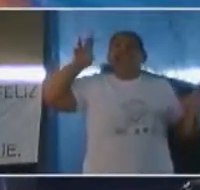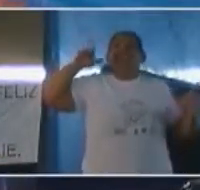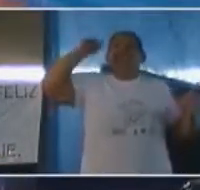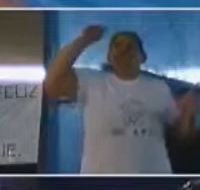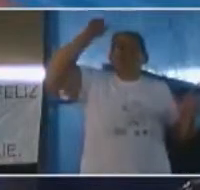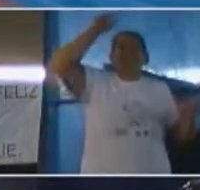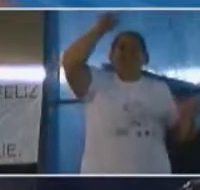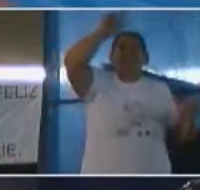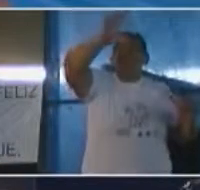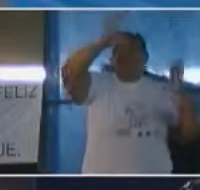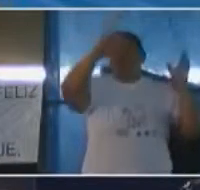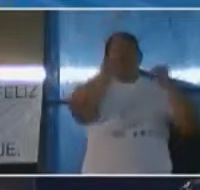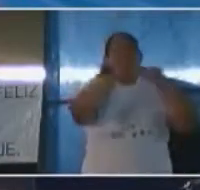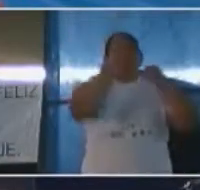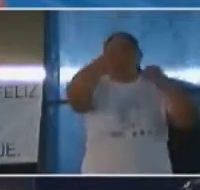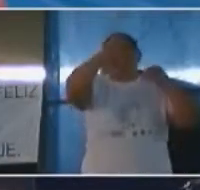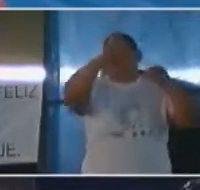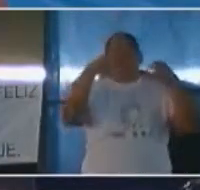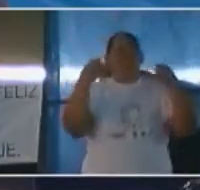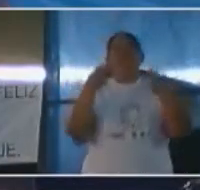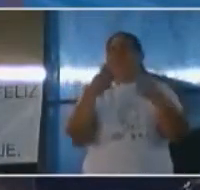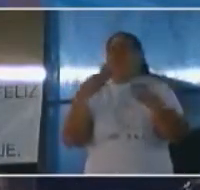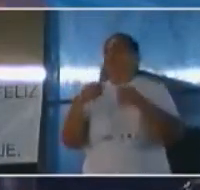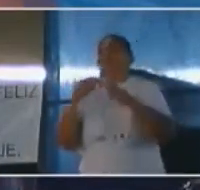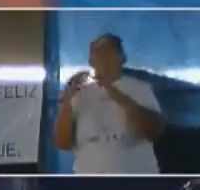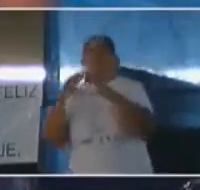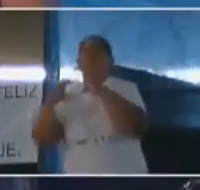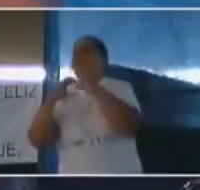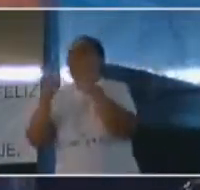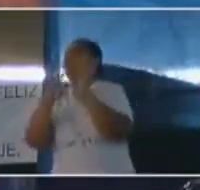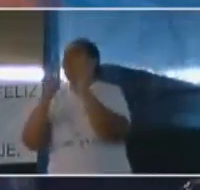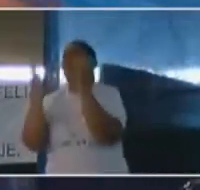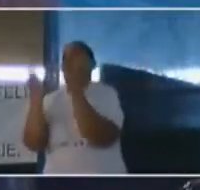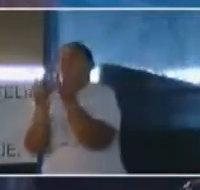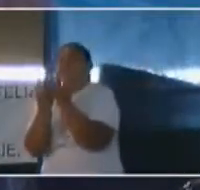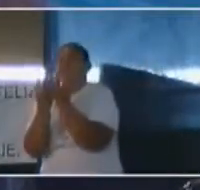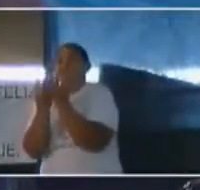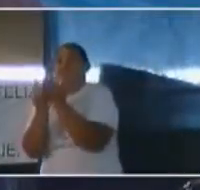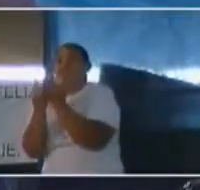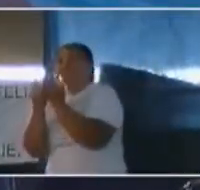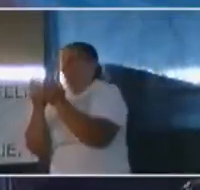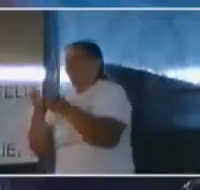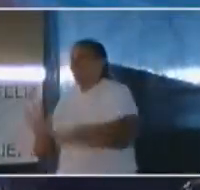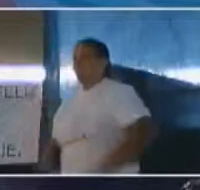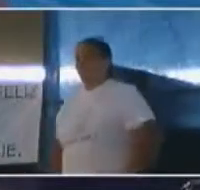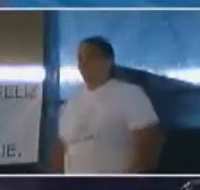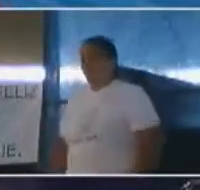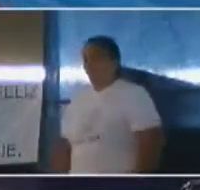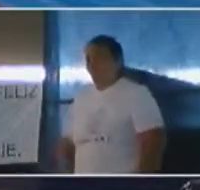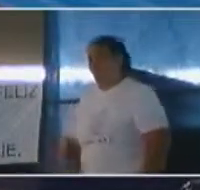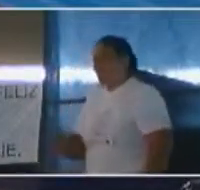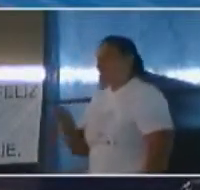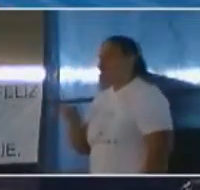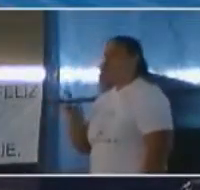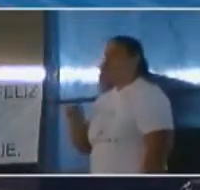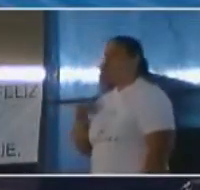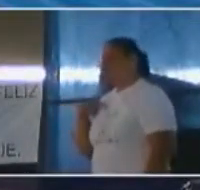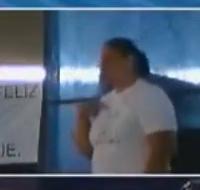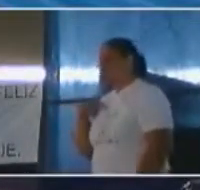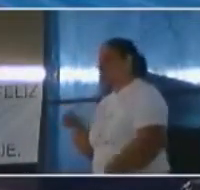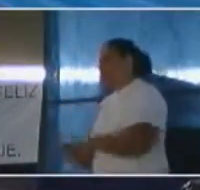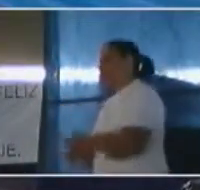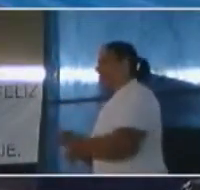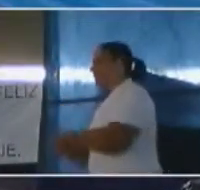recebia a ligação. E como é que acontecia? Um menino de bicicleta ia lá chamar a pessoa e dizia: